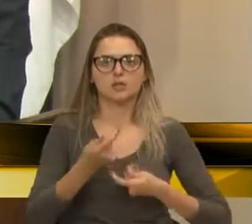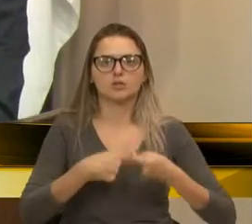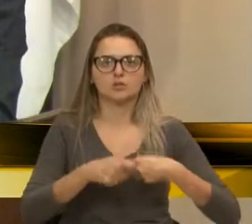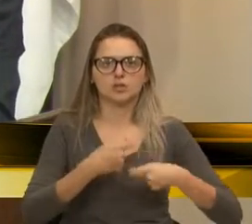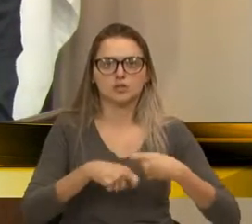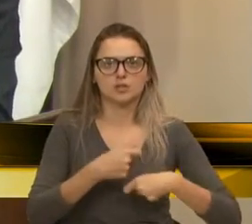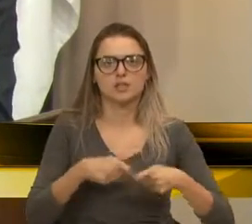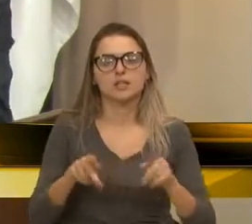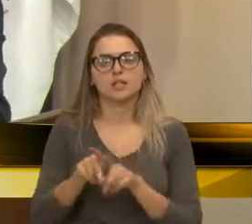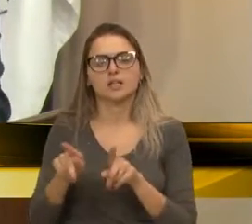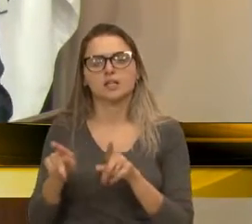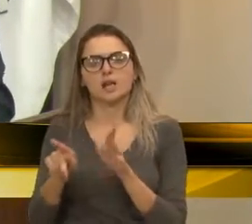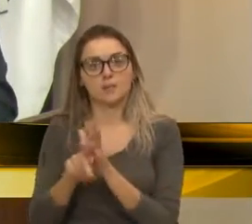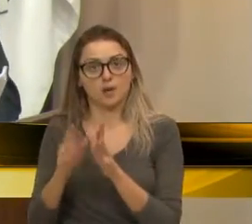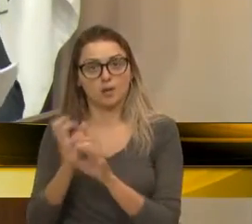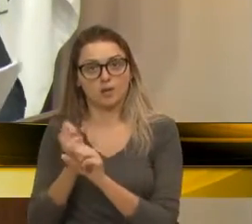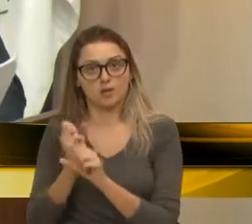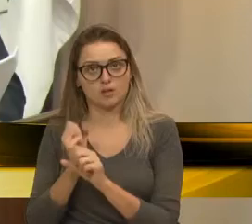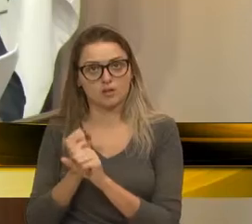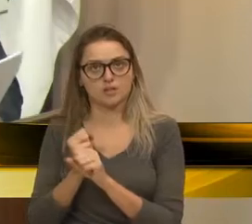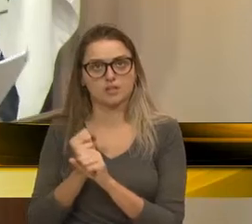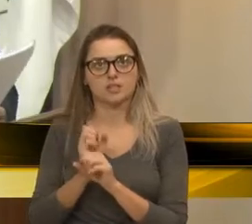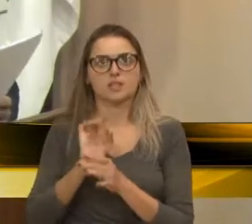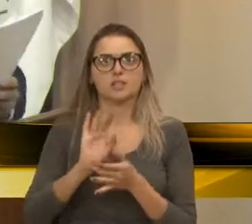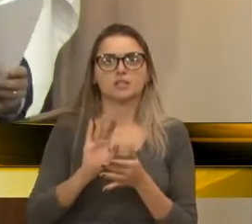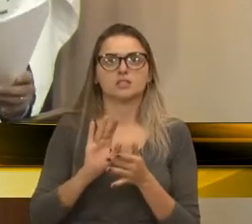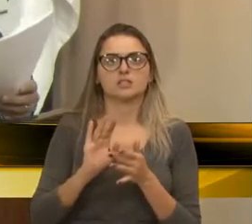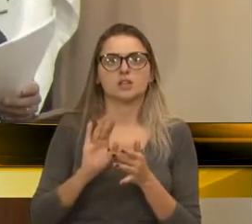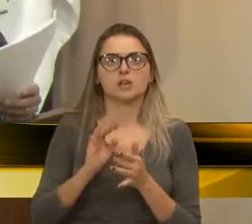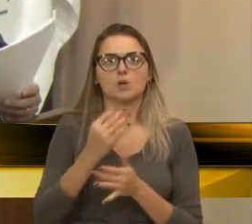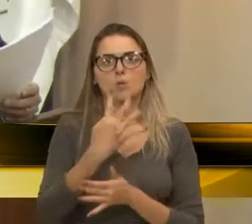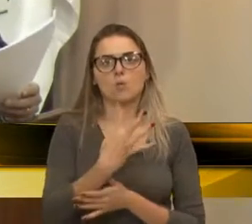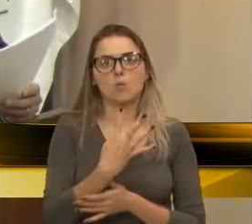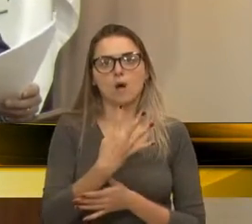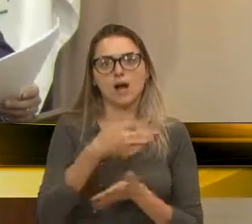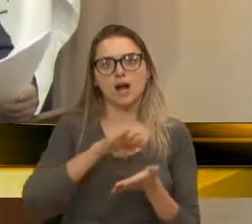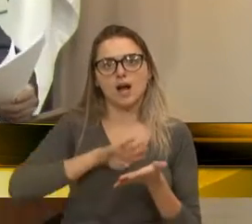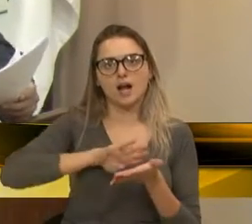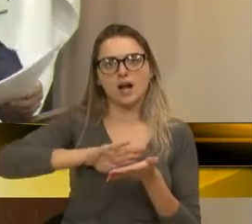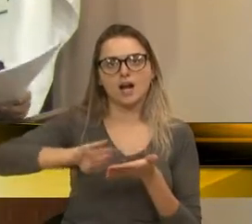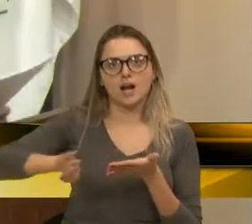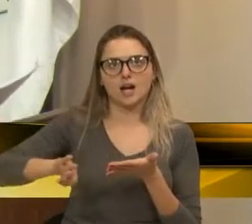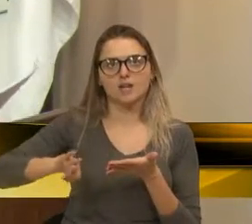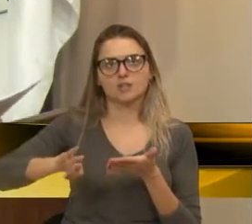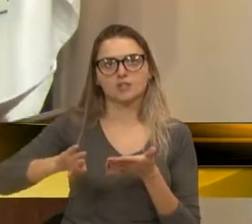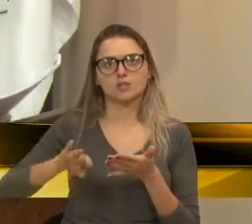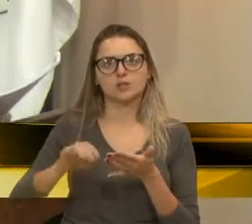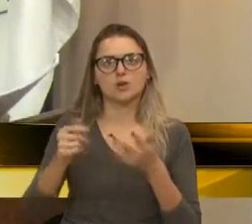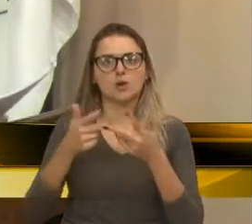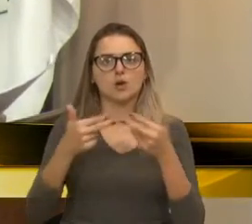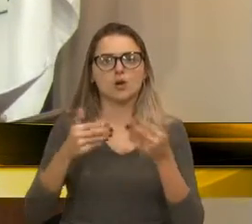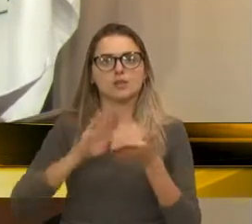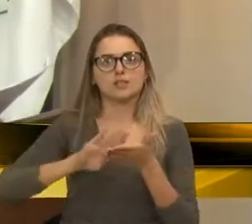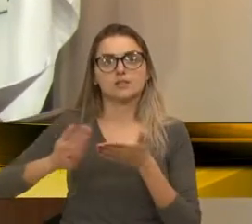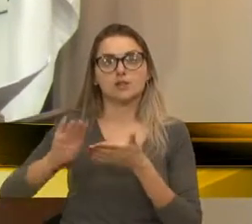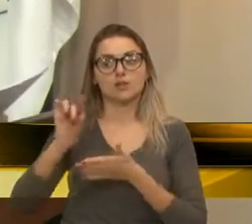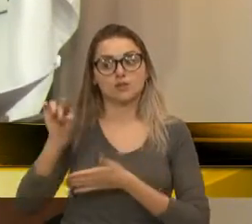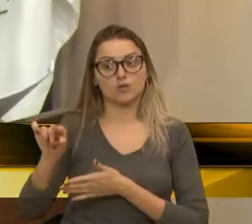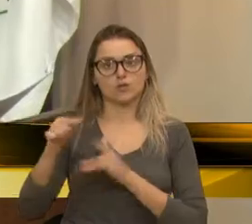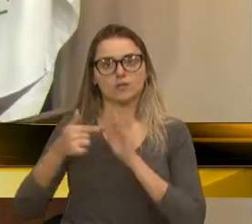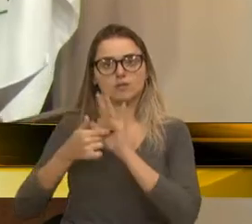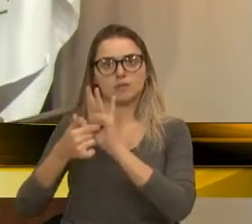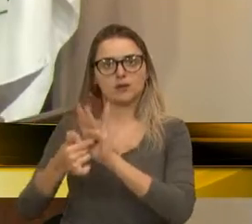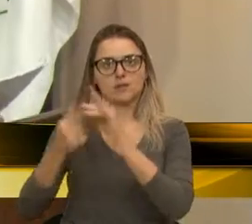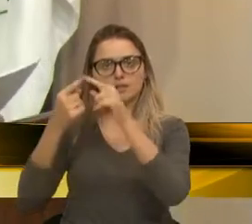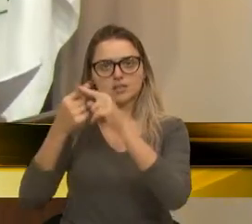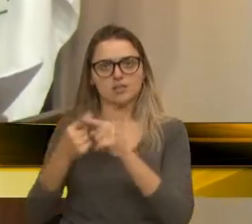sua contabilidade. Com exceção, ele abre 4 exceções, vereador Eloy, fora essa que Vossa Excelência coloca da